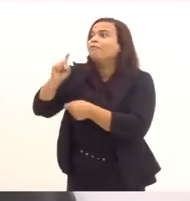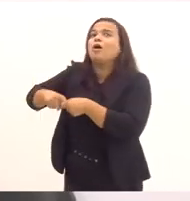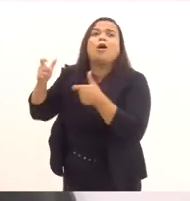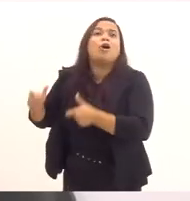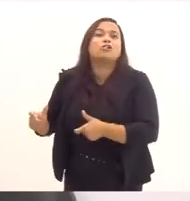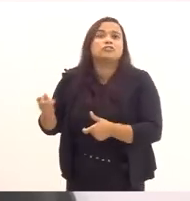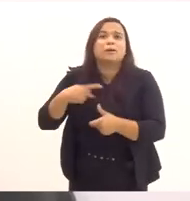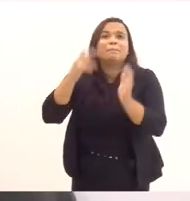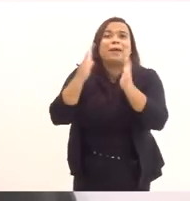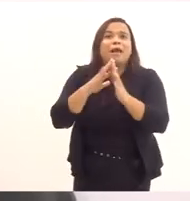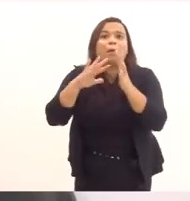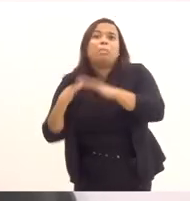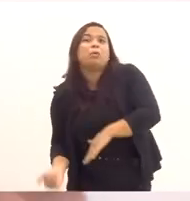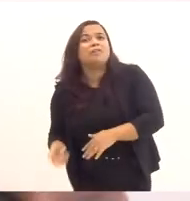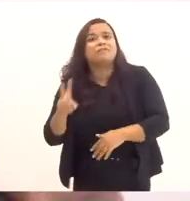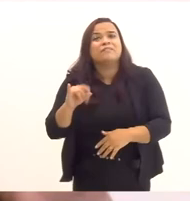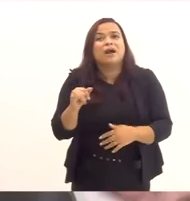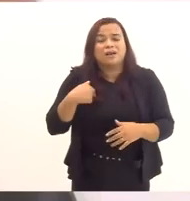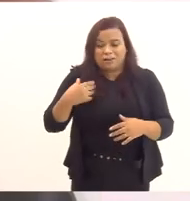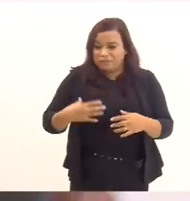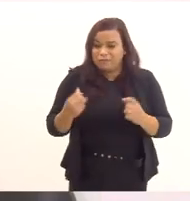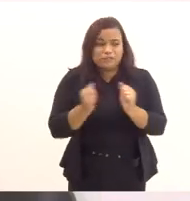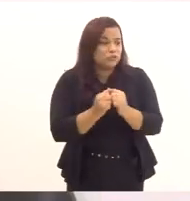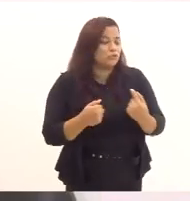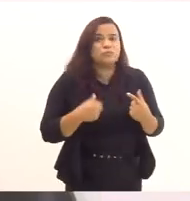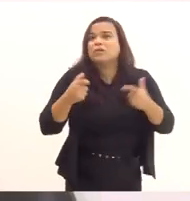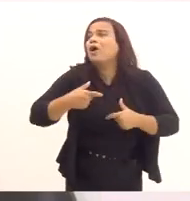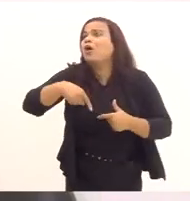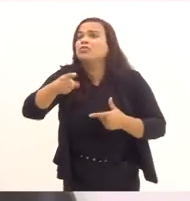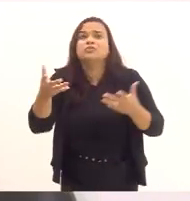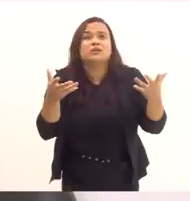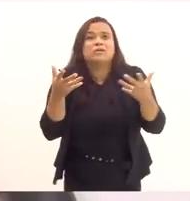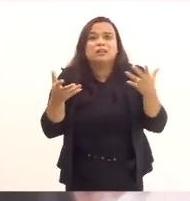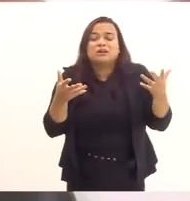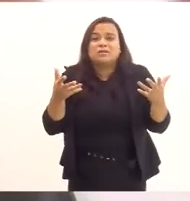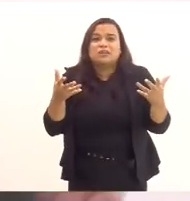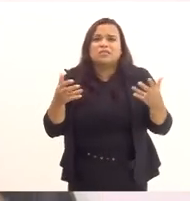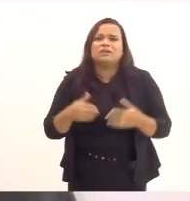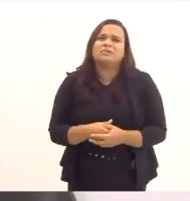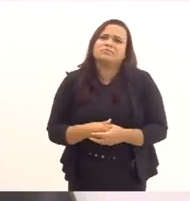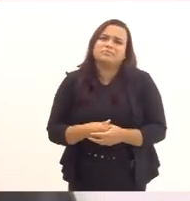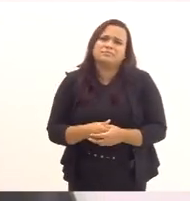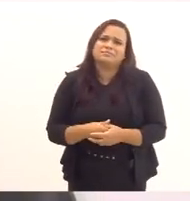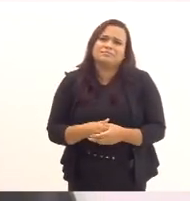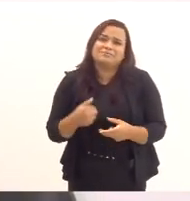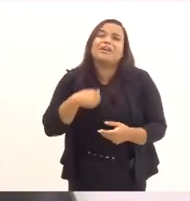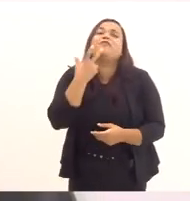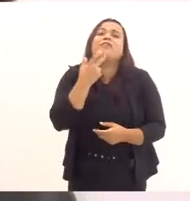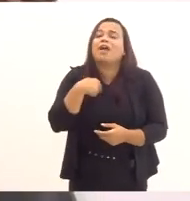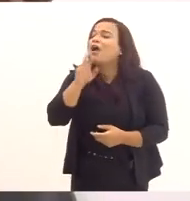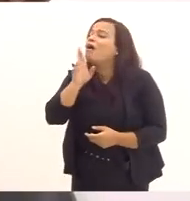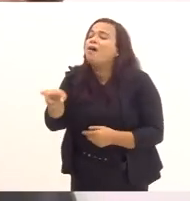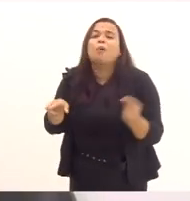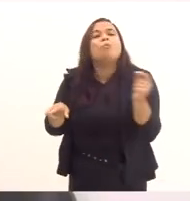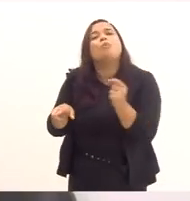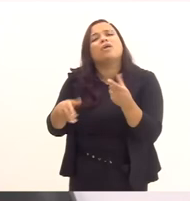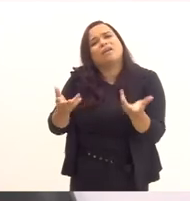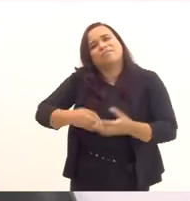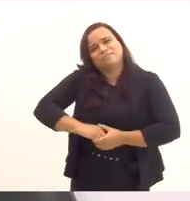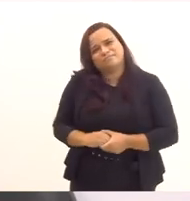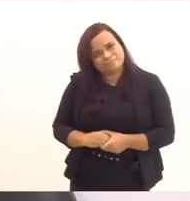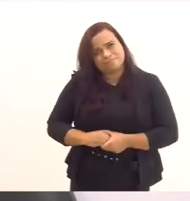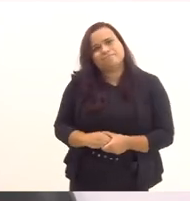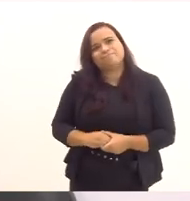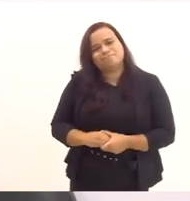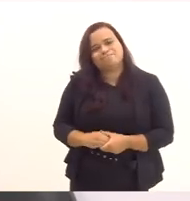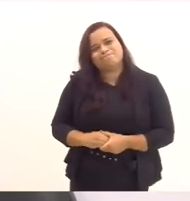se eu voltar para Minha Casa Minha casa pode cair o do com meus filhos aqui para onde que eu vou com meus filhos e aí eu falo para vocês como dar uma resposta para essas pessoas